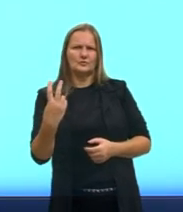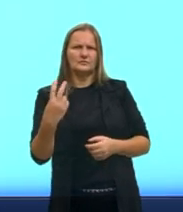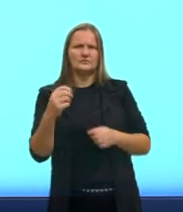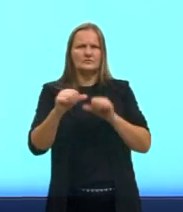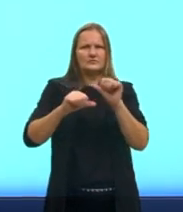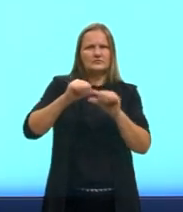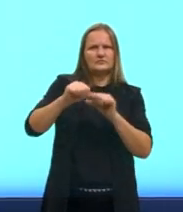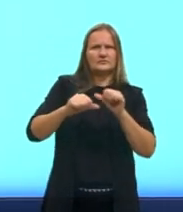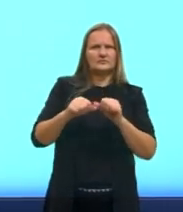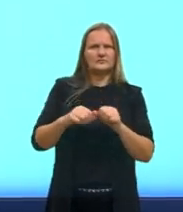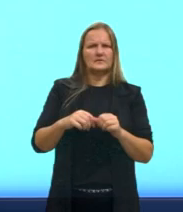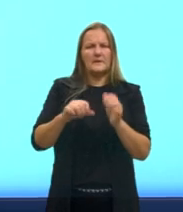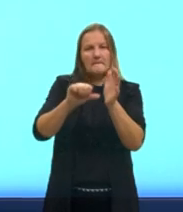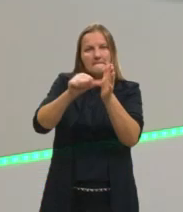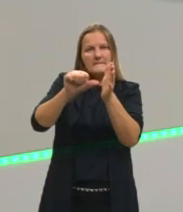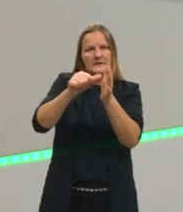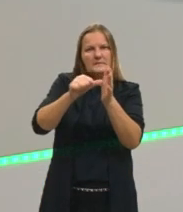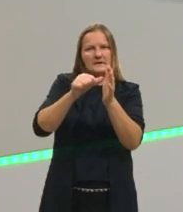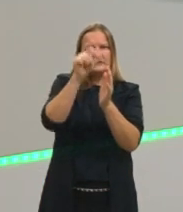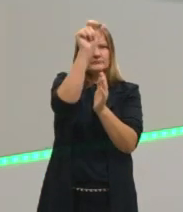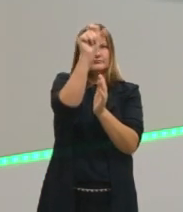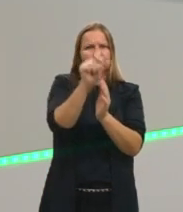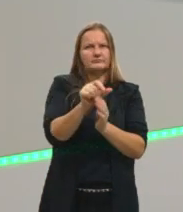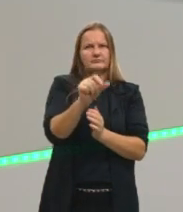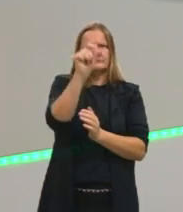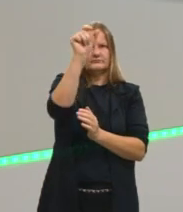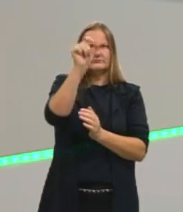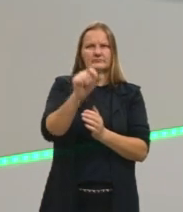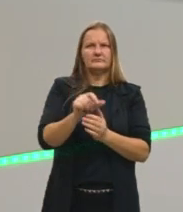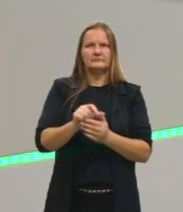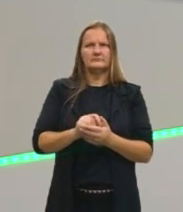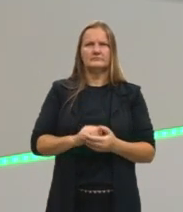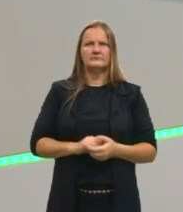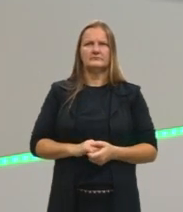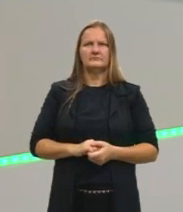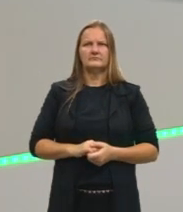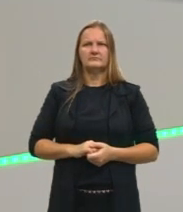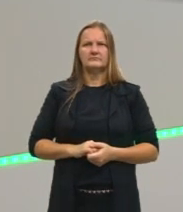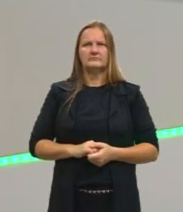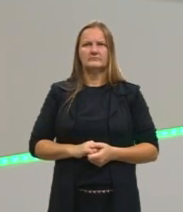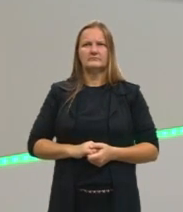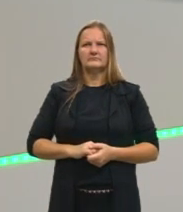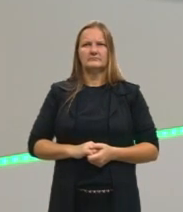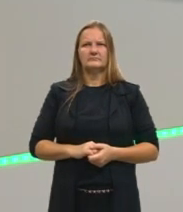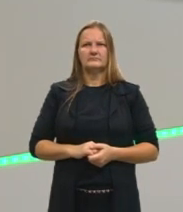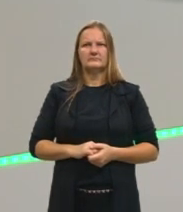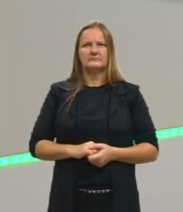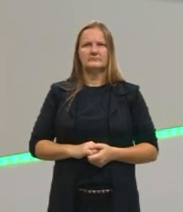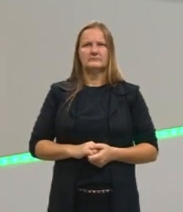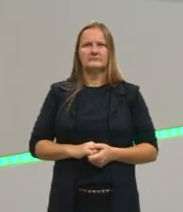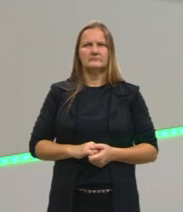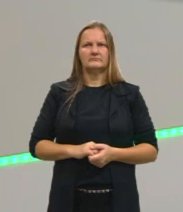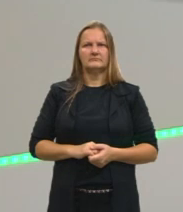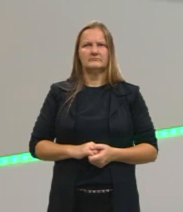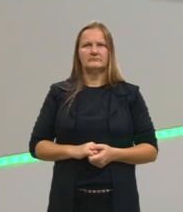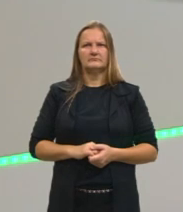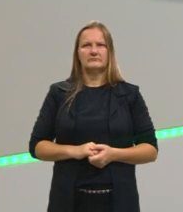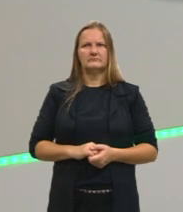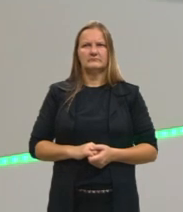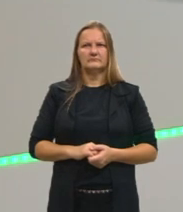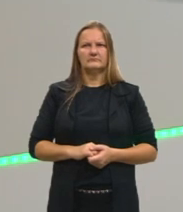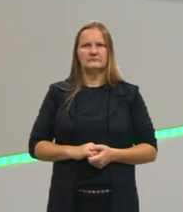né Então vai ser na primeira linha na mesma que não é S1 S2 então ele vai está localizado nesta